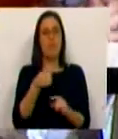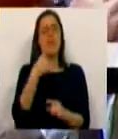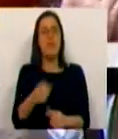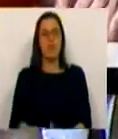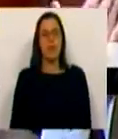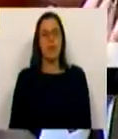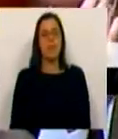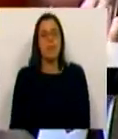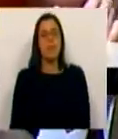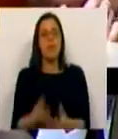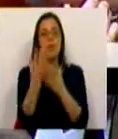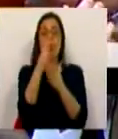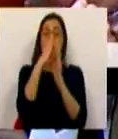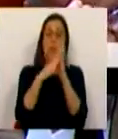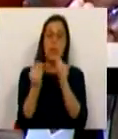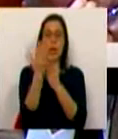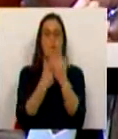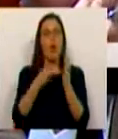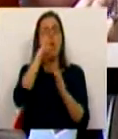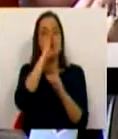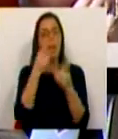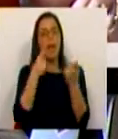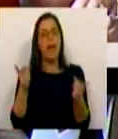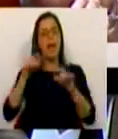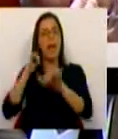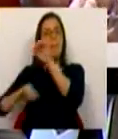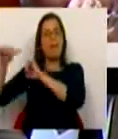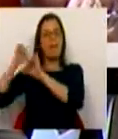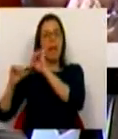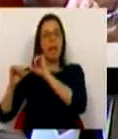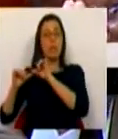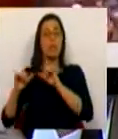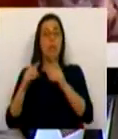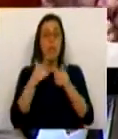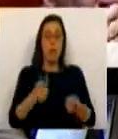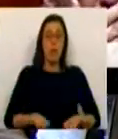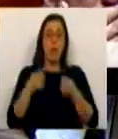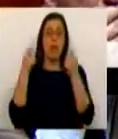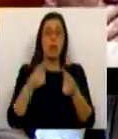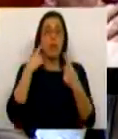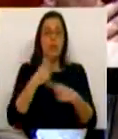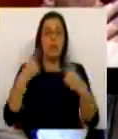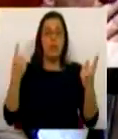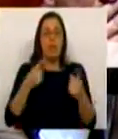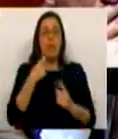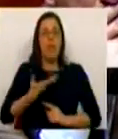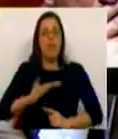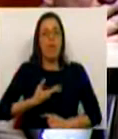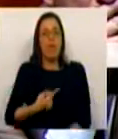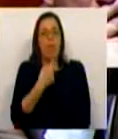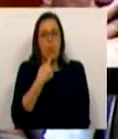disseram, o modelo económico do governo é o regresso ao passado. Muito investimento público e muito